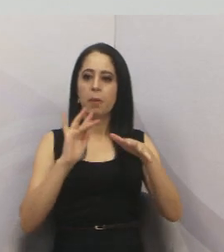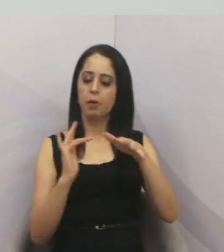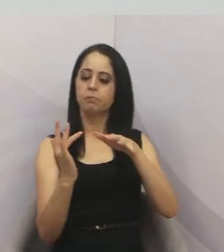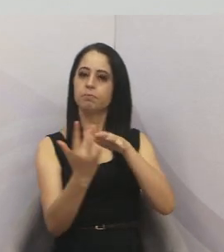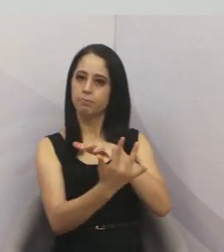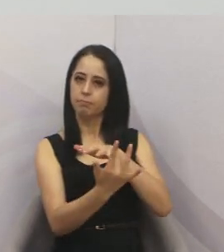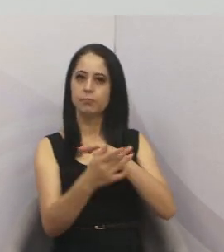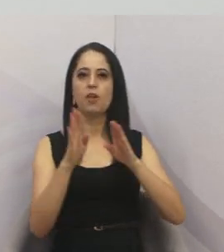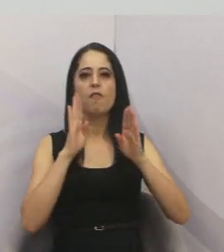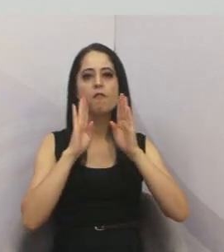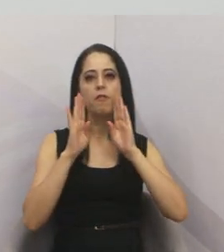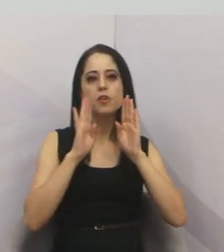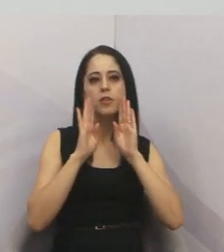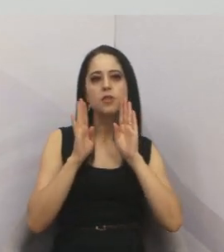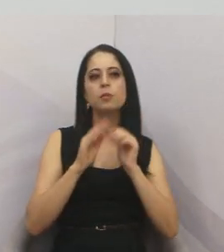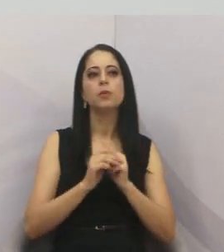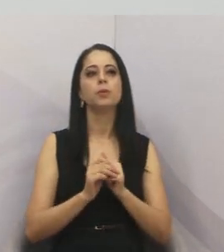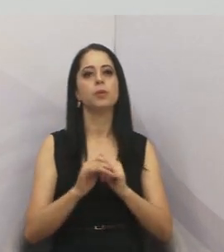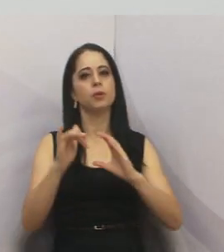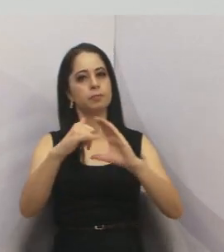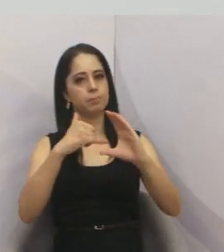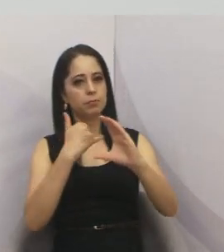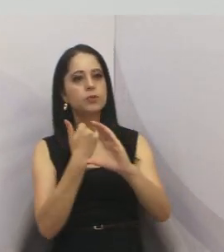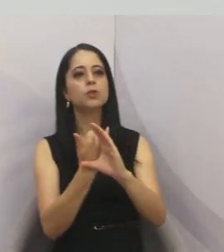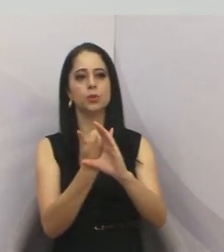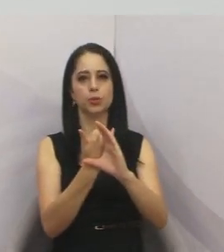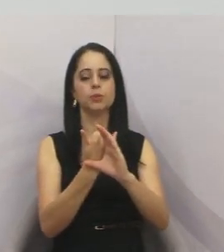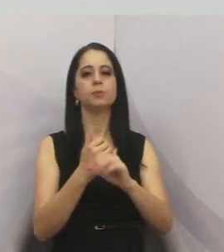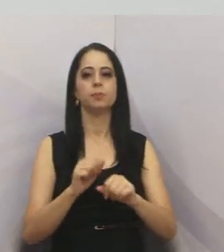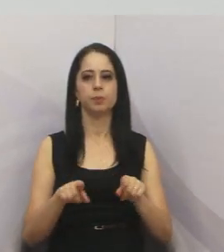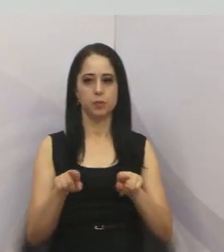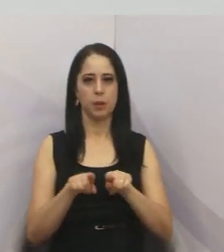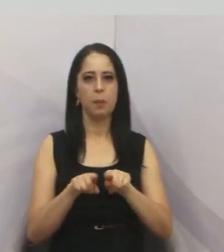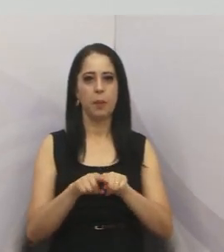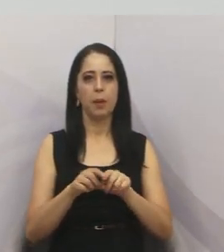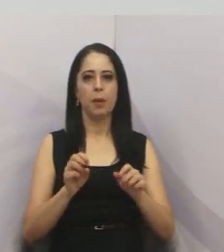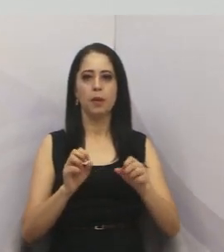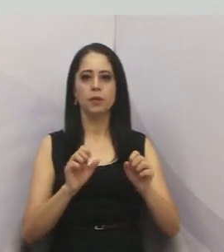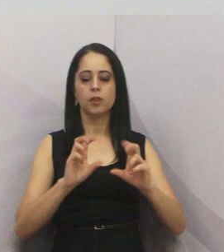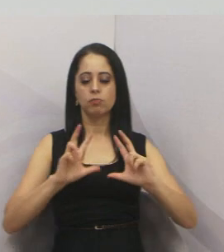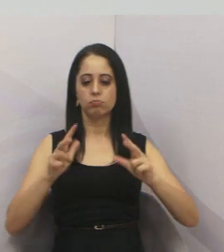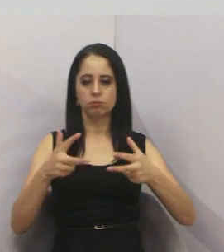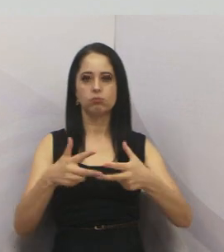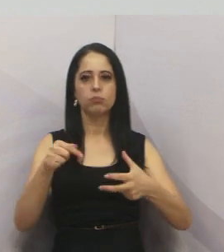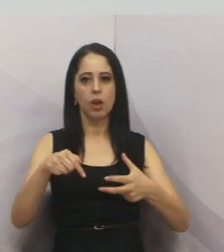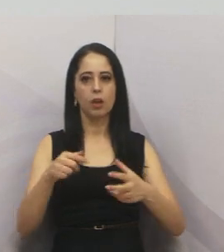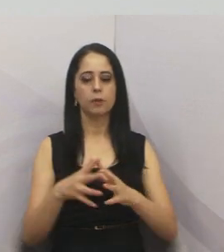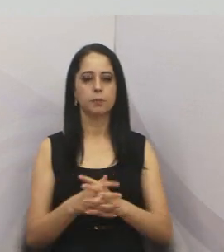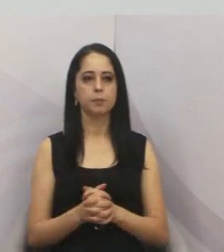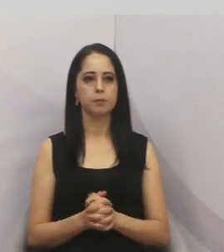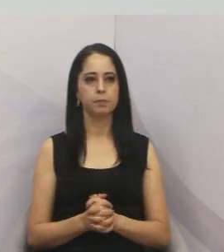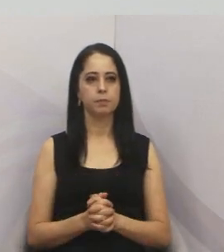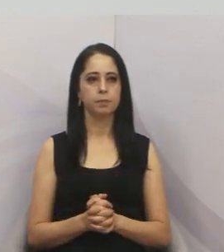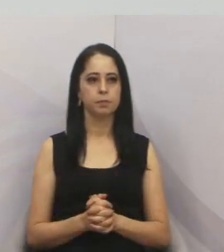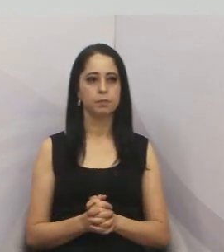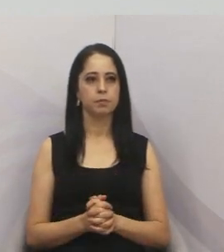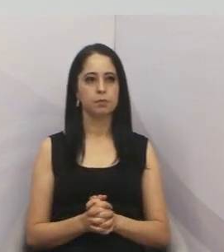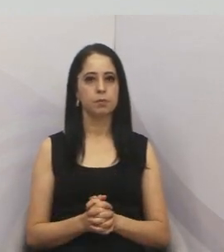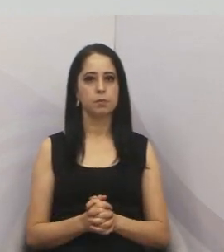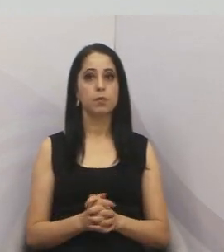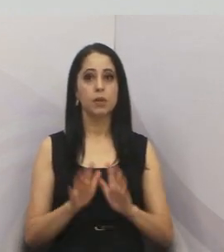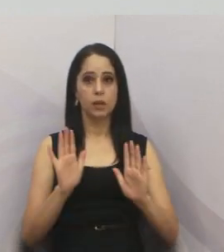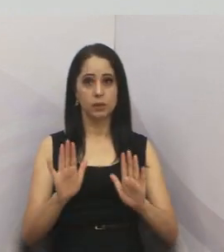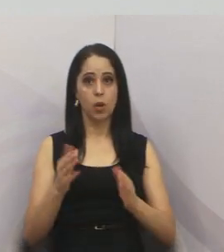em nossas mídias sociais, Facebook da TV Câmara Jacareí e também YouTube da TV Câmara Jacareí. Participam